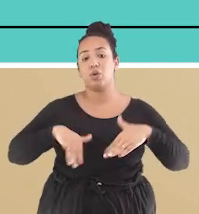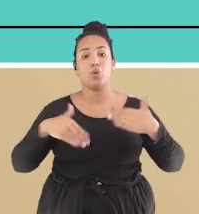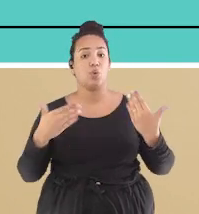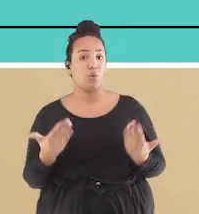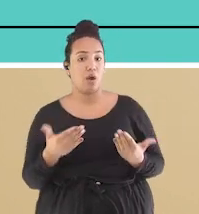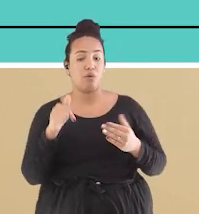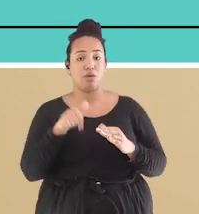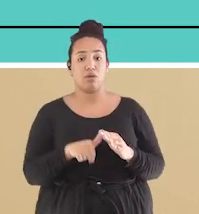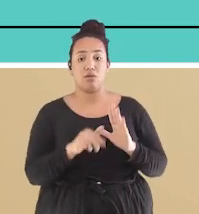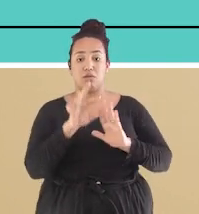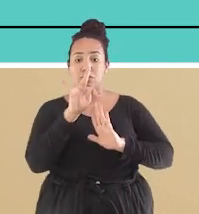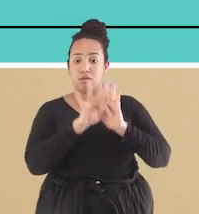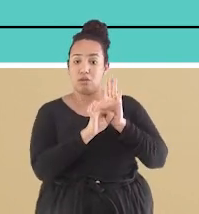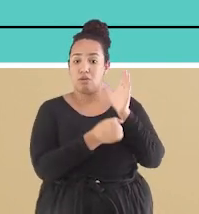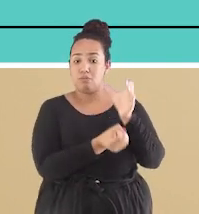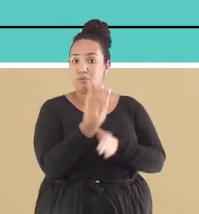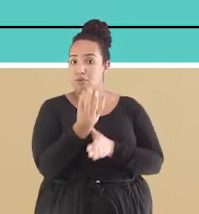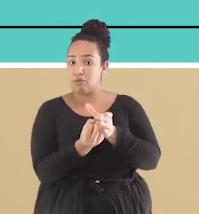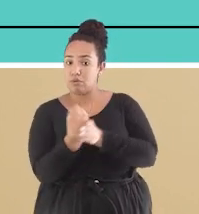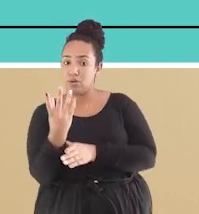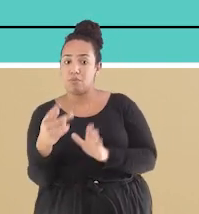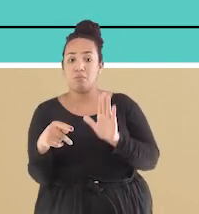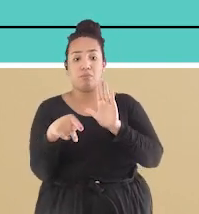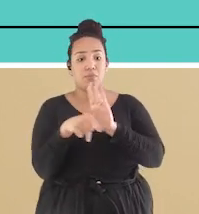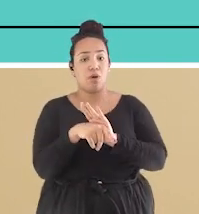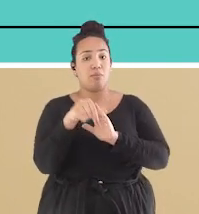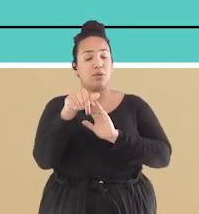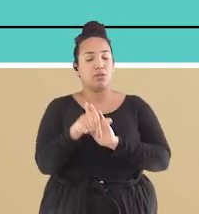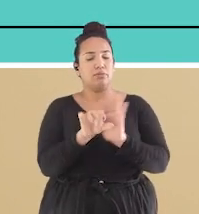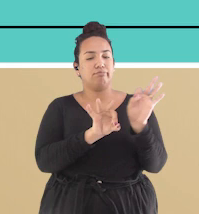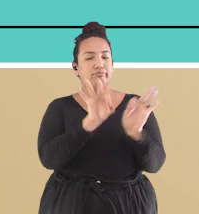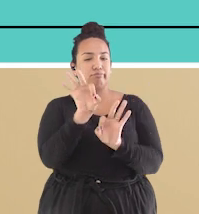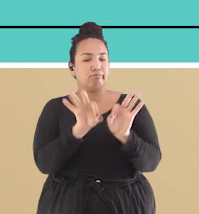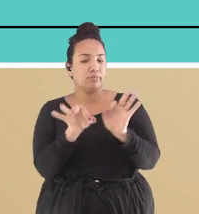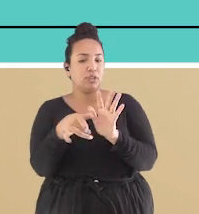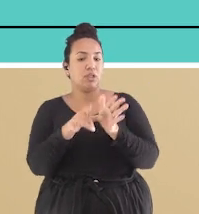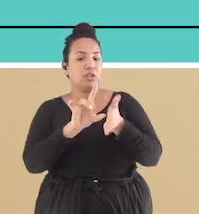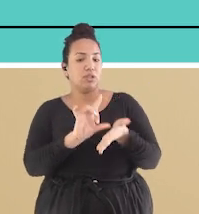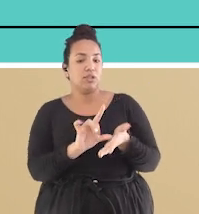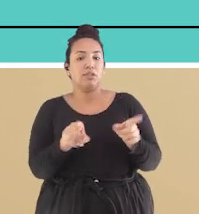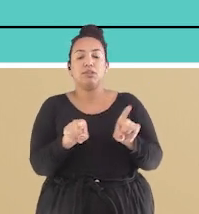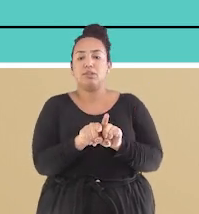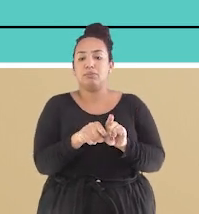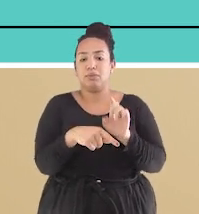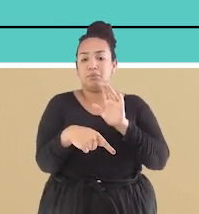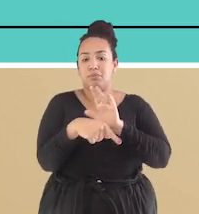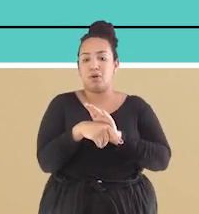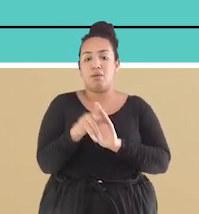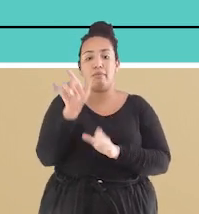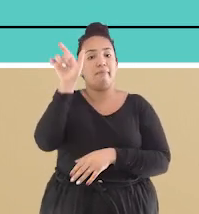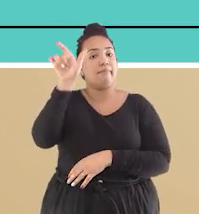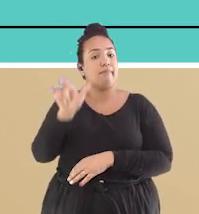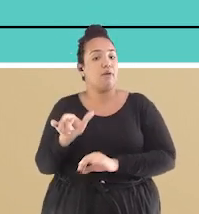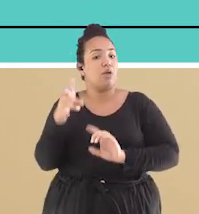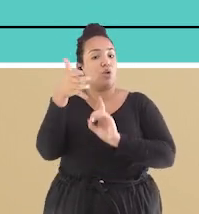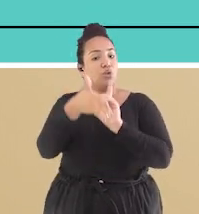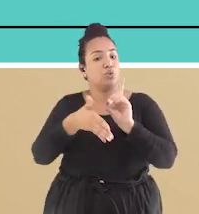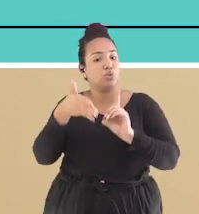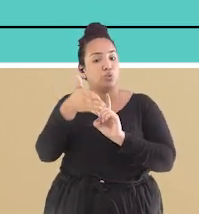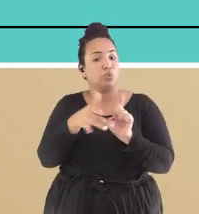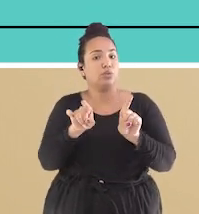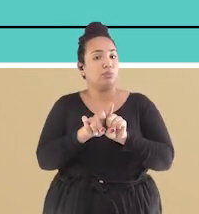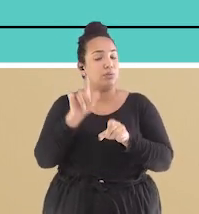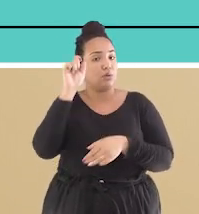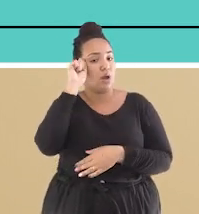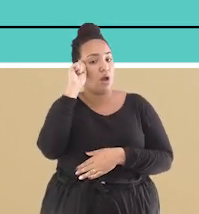produzir resenhas a partir das notas ou esquemas feitos, com manejo adequado das vozes envolvidas, do resenhador,